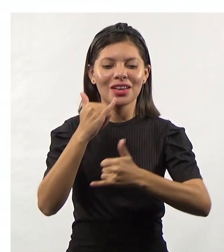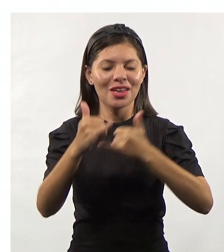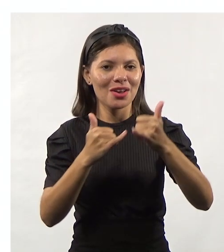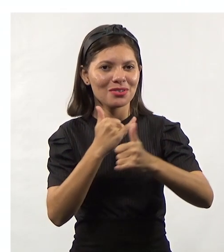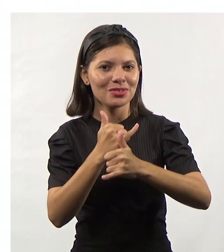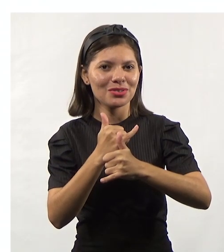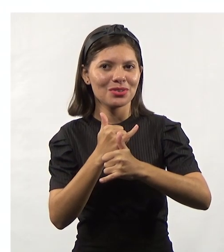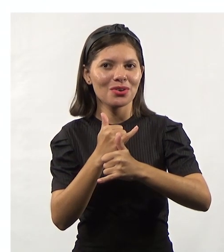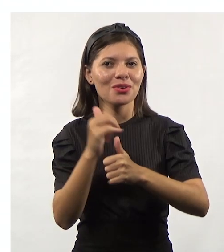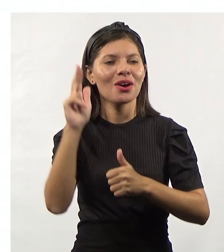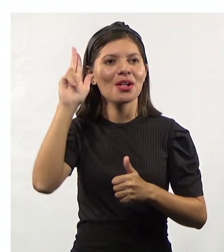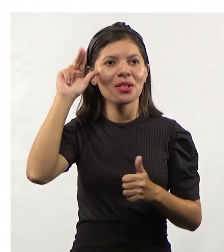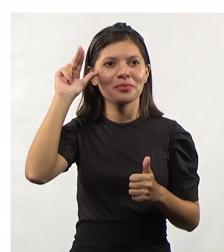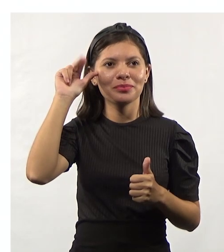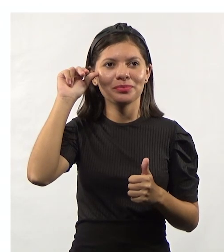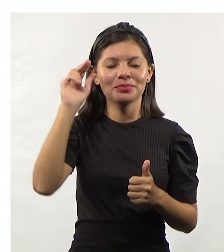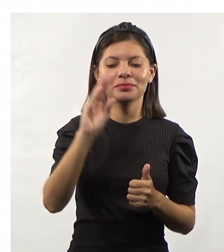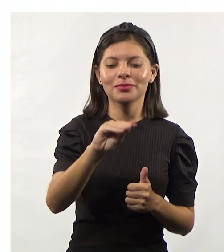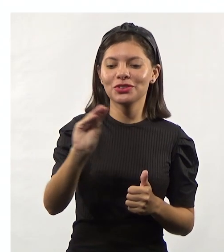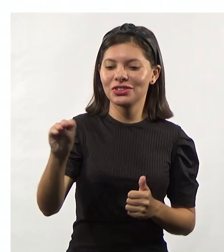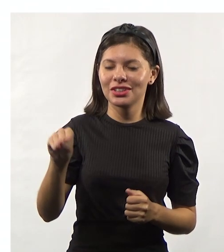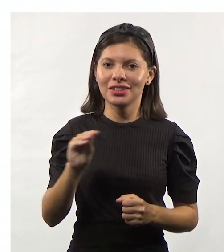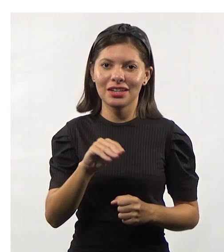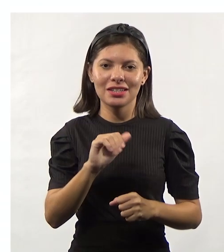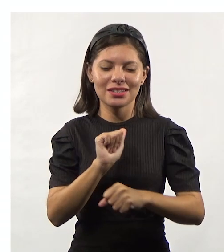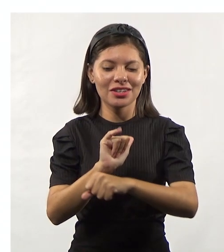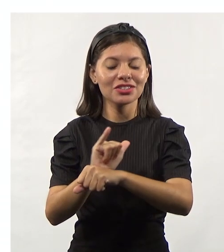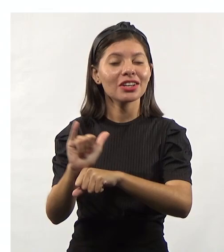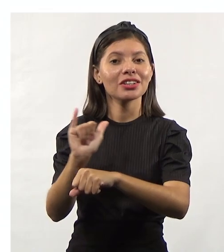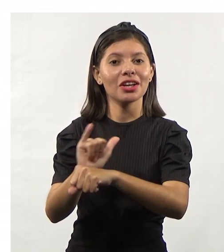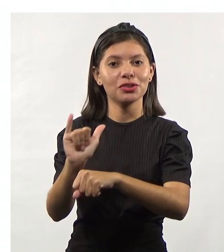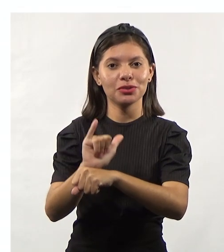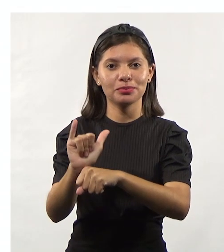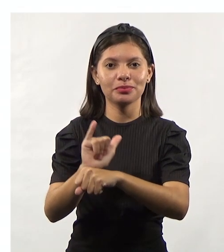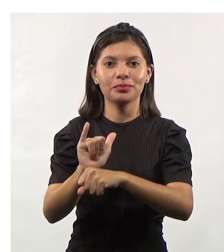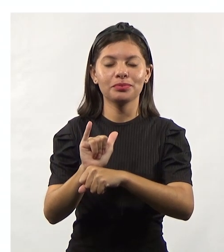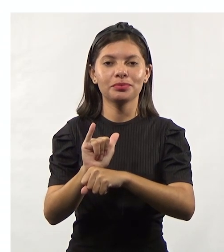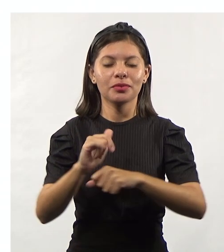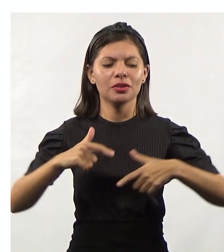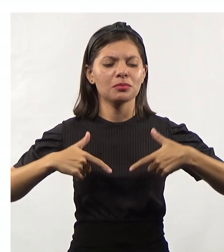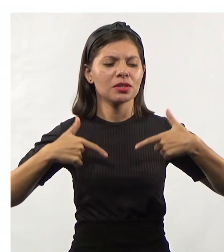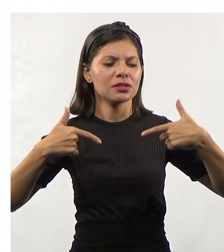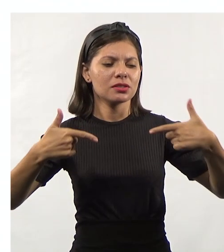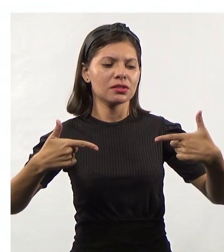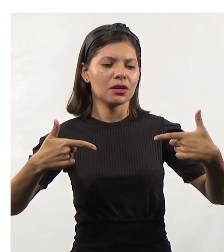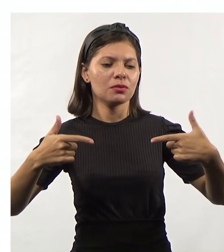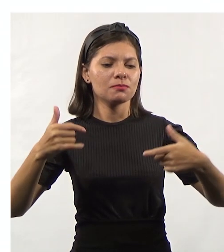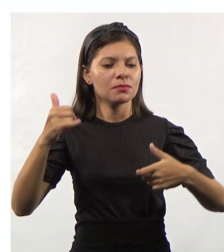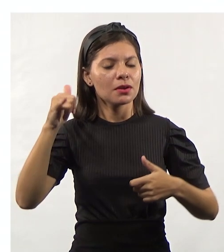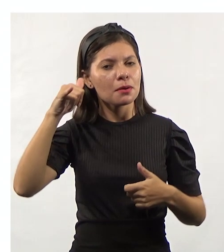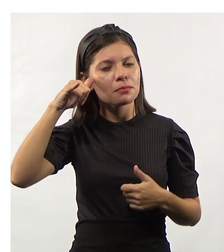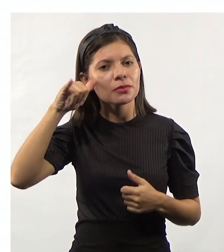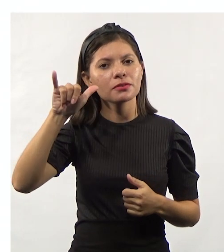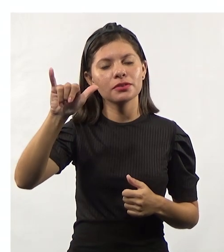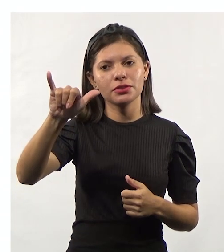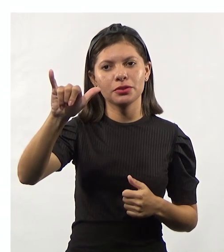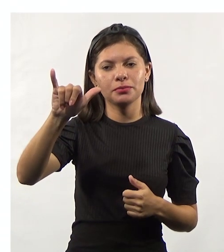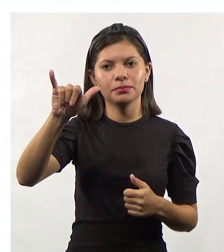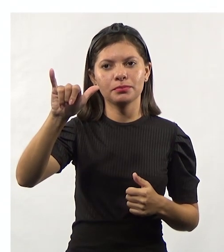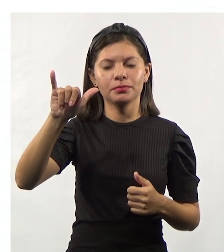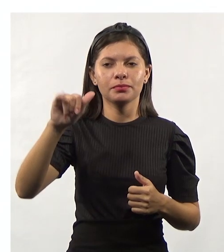de estratégia. É uma postura mais proativa, ou seja, ela vai buscar as